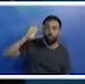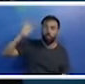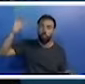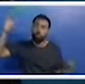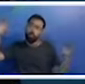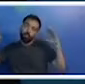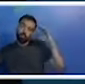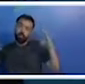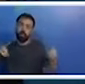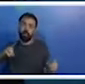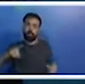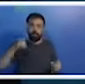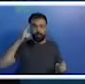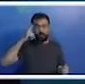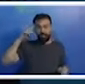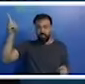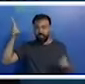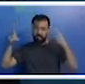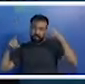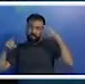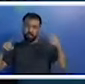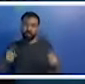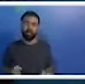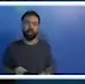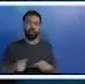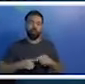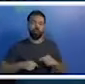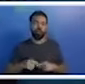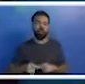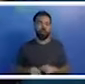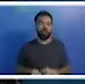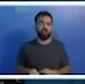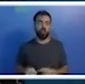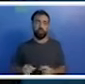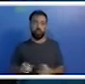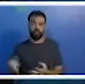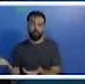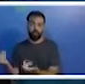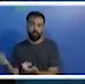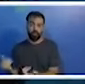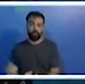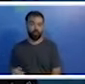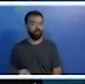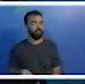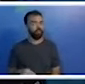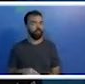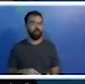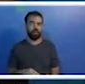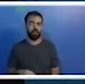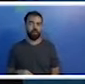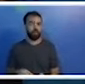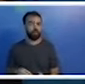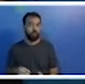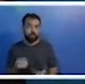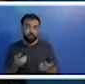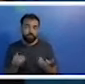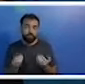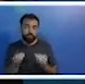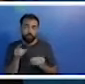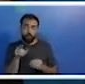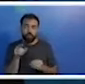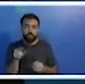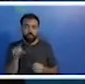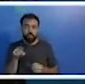inventar alguma coisa nova o que vocês gostariam que existissem em será um meio de transporte será um meio de comunicação qual